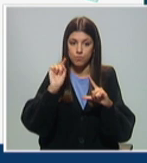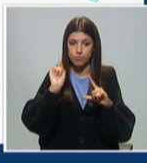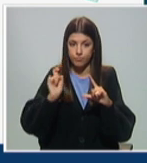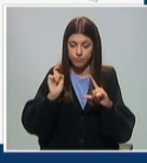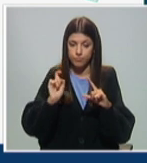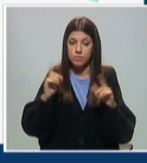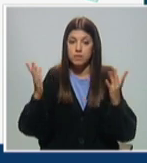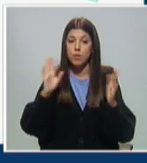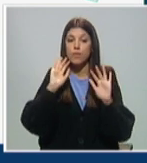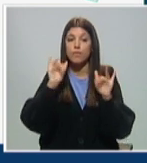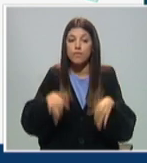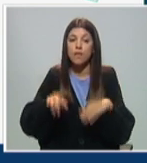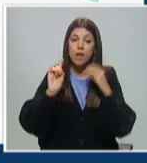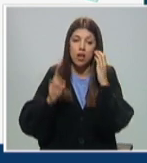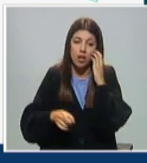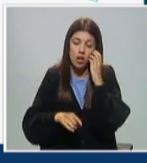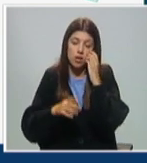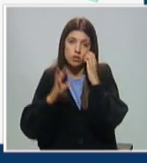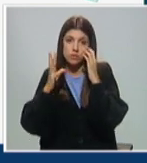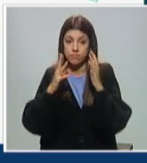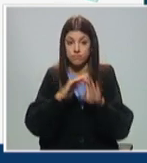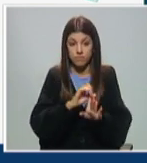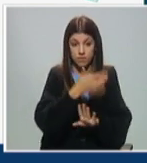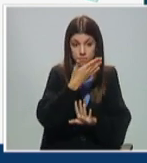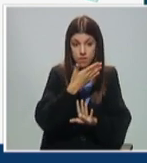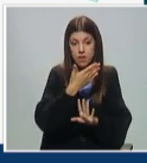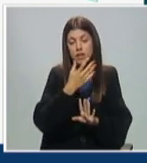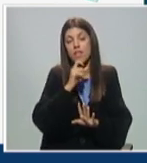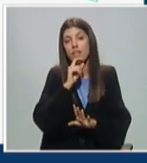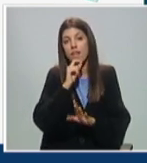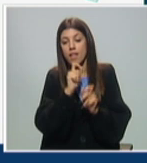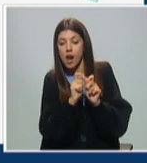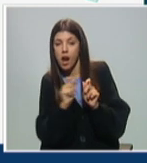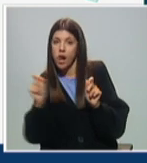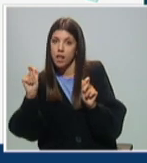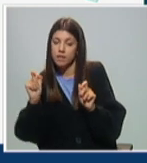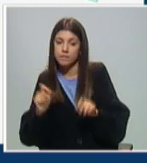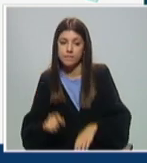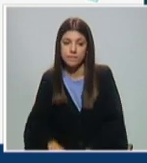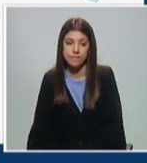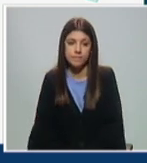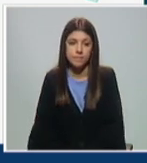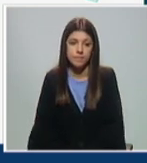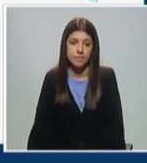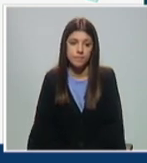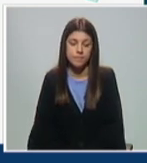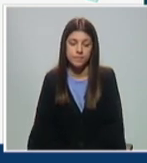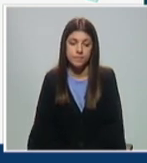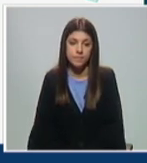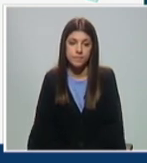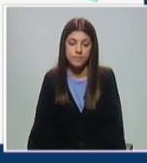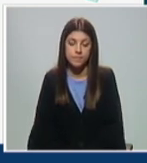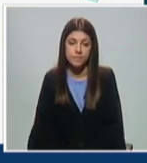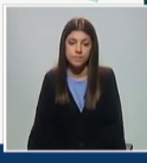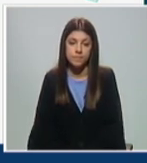No fim, depois de fazermos a primeira, poderíamos arrastar. Eu exemplifiquei 2 vezes para que se